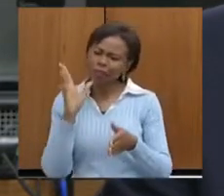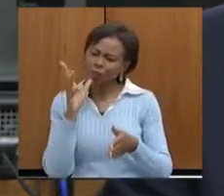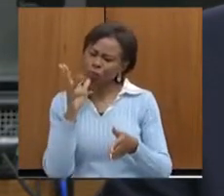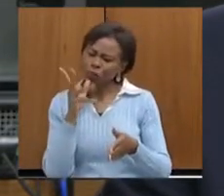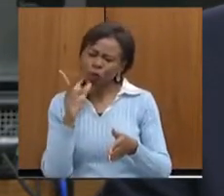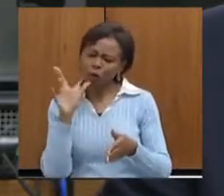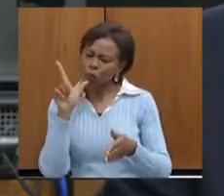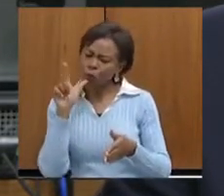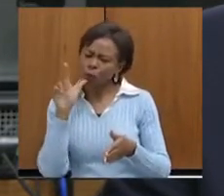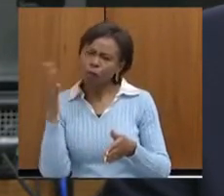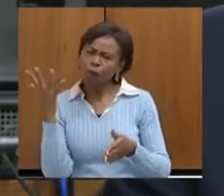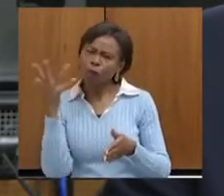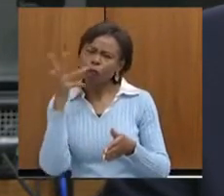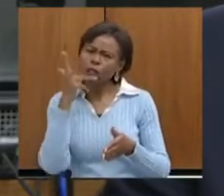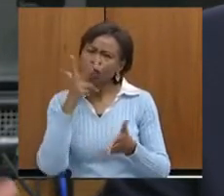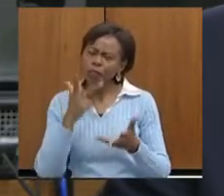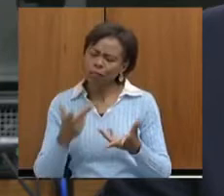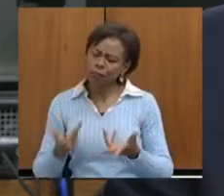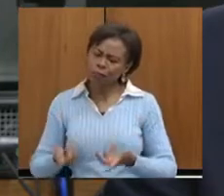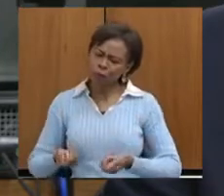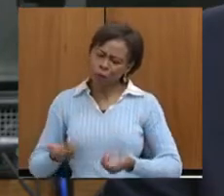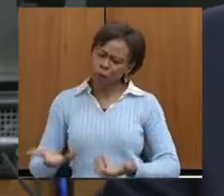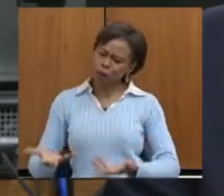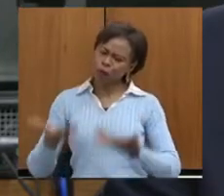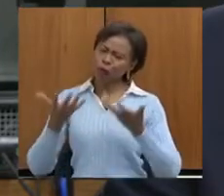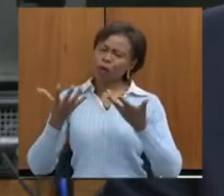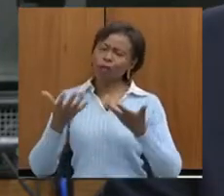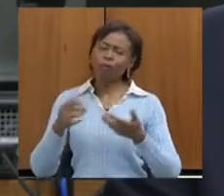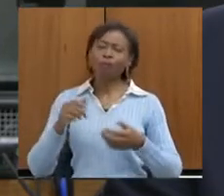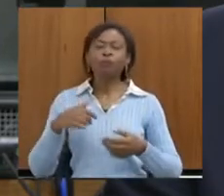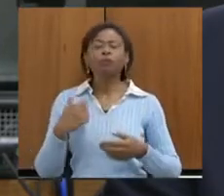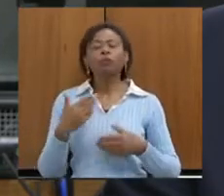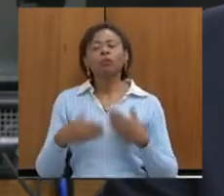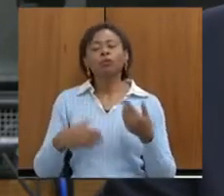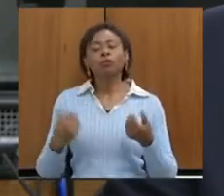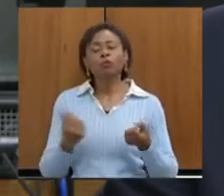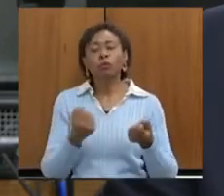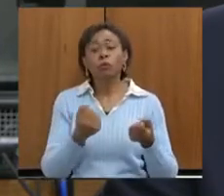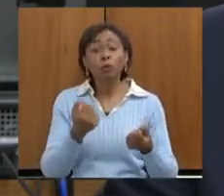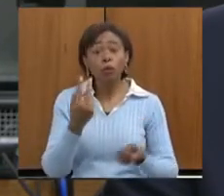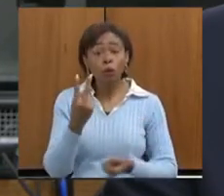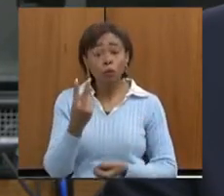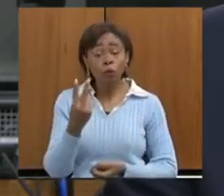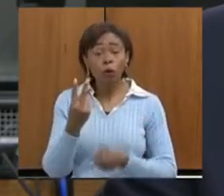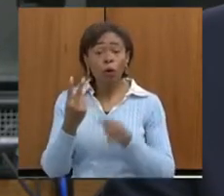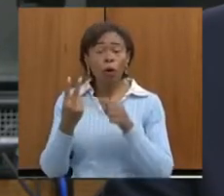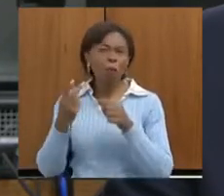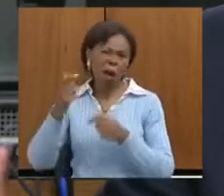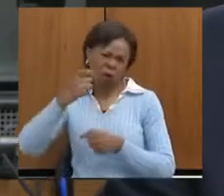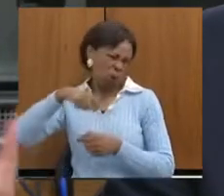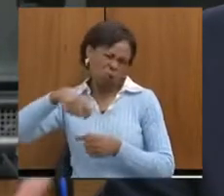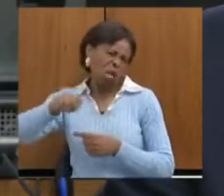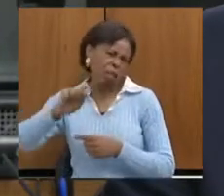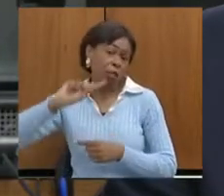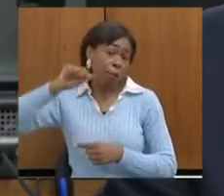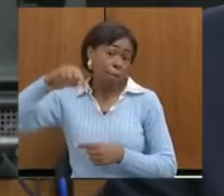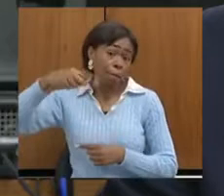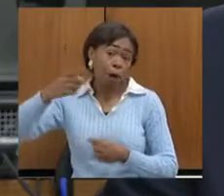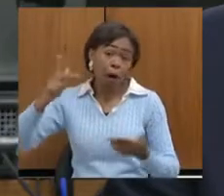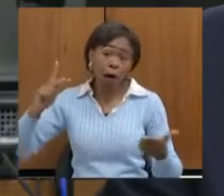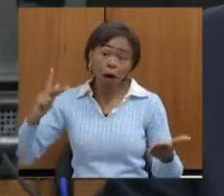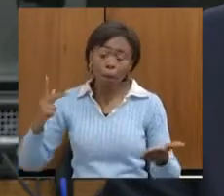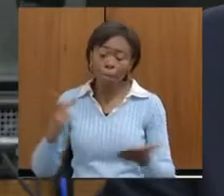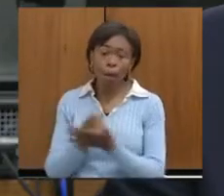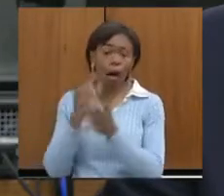né e alguns meses depois acontece o que aconteceu e poucos meses após o